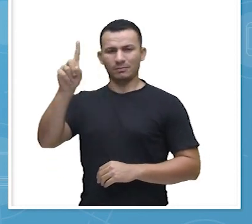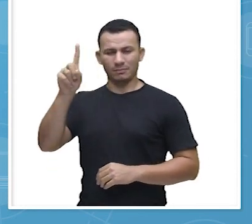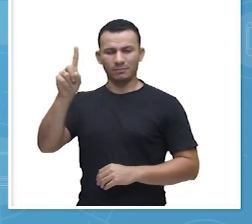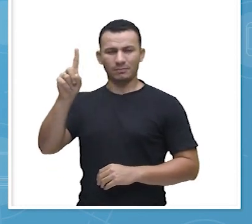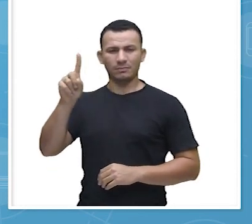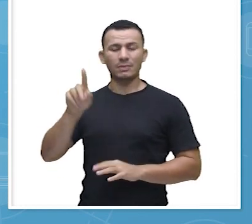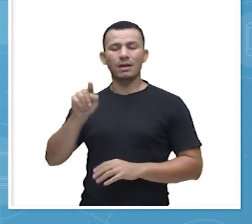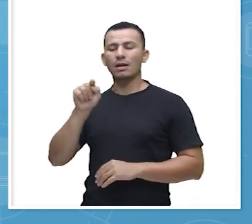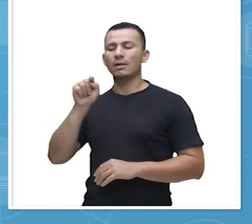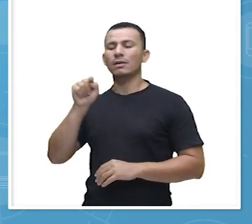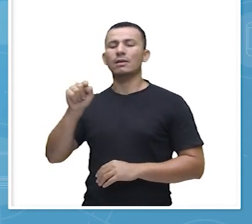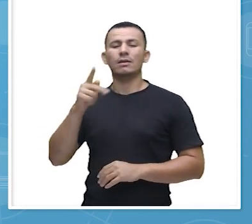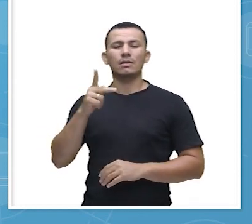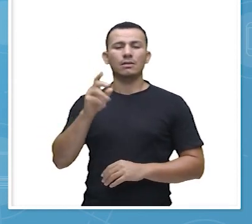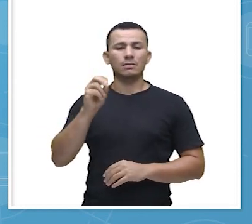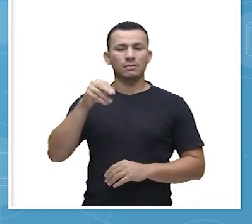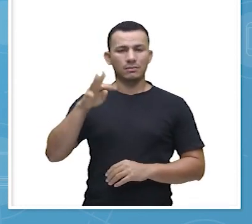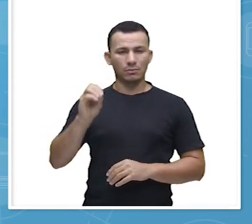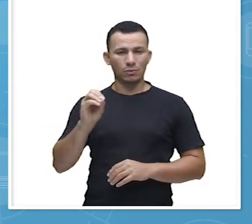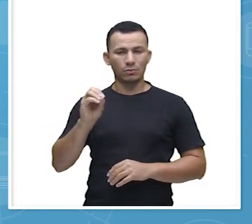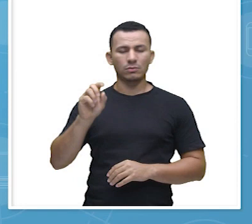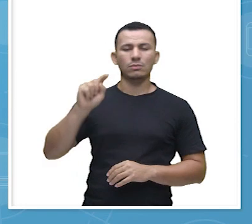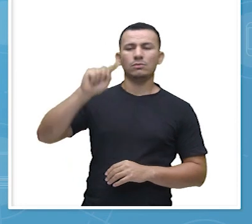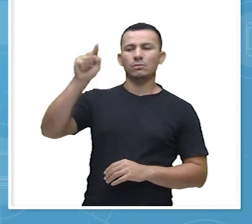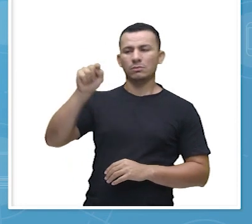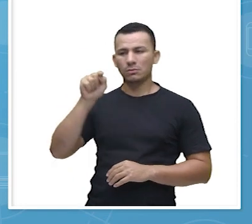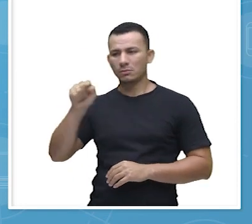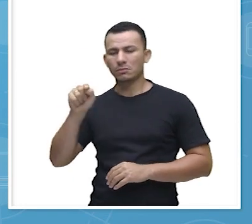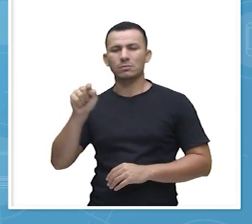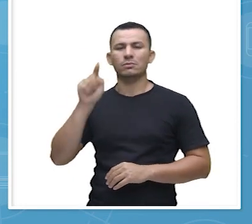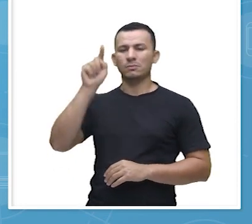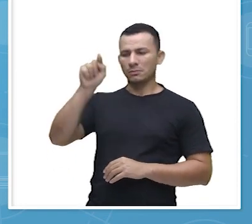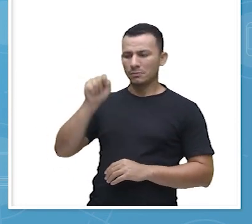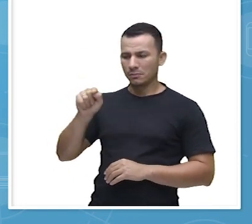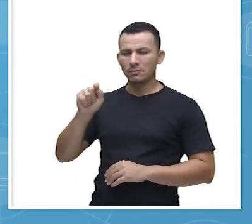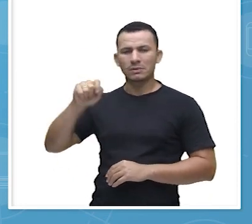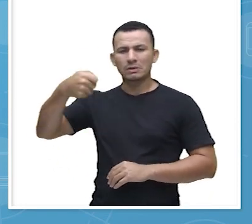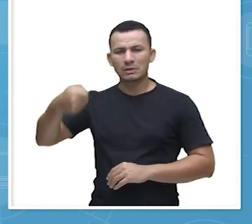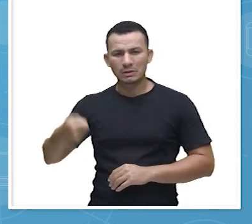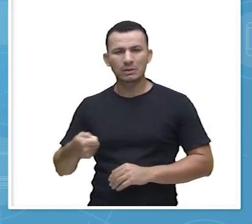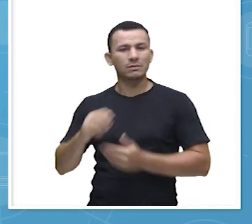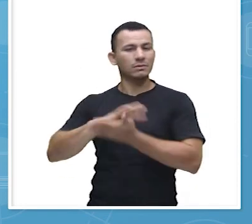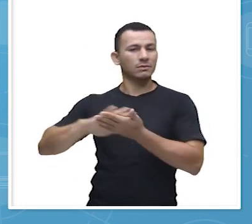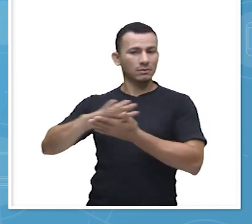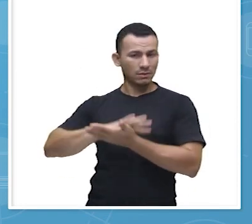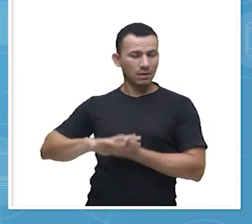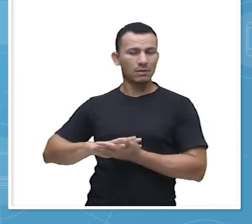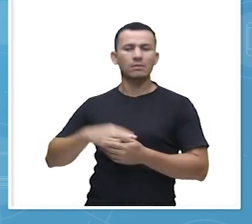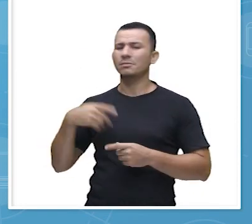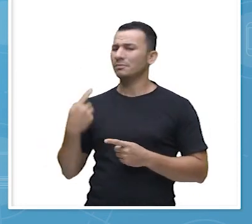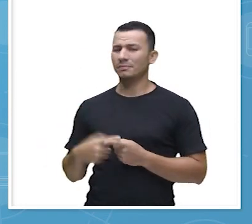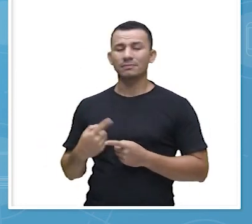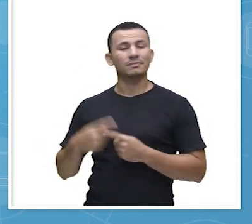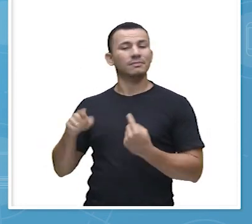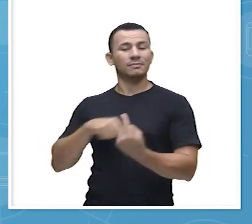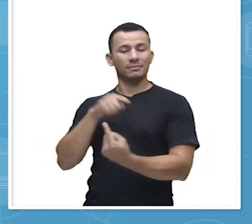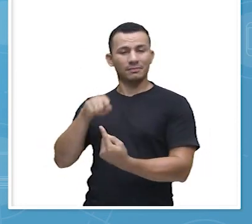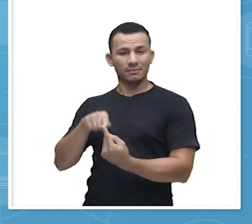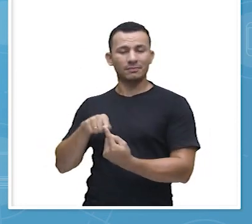ponto final, ele não tem interrogação, não tem exclamação, não tem nada. Por quê? Porque o objetivo dele é